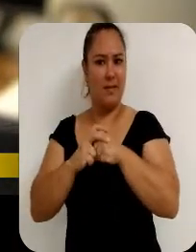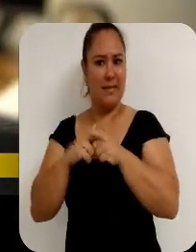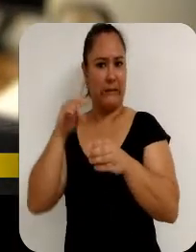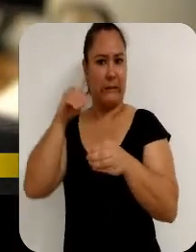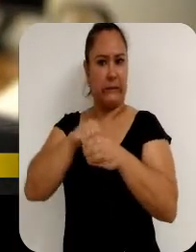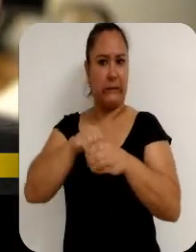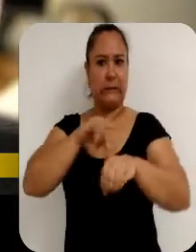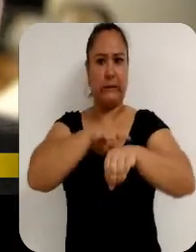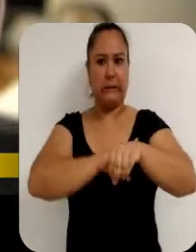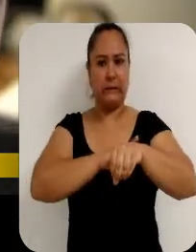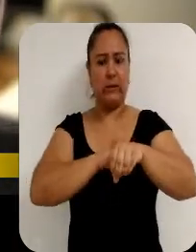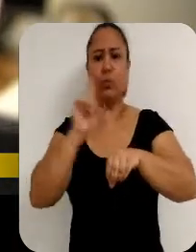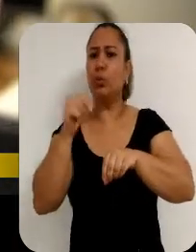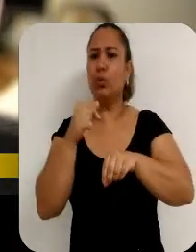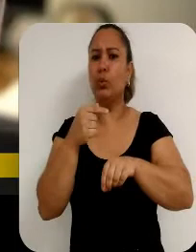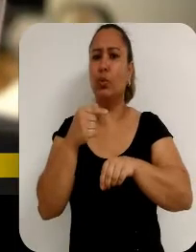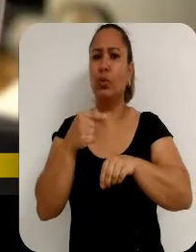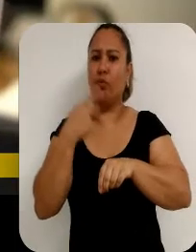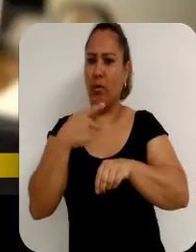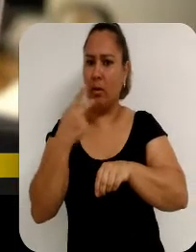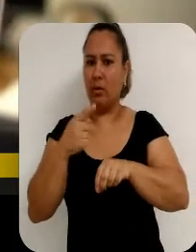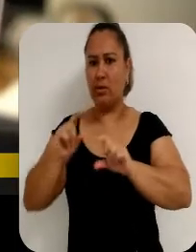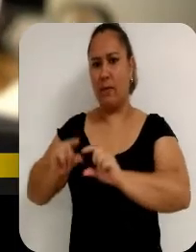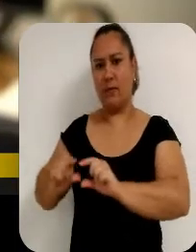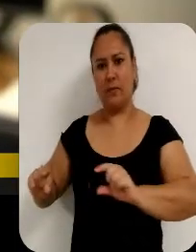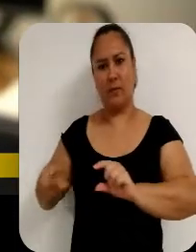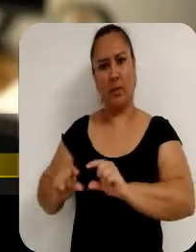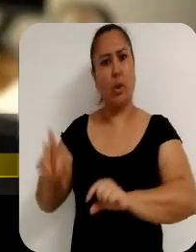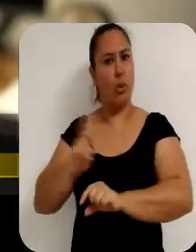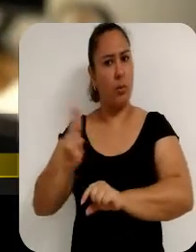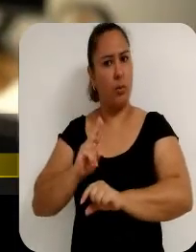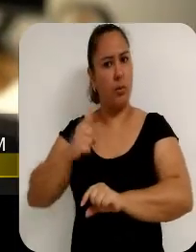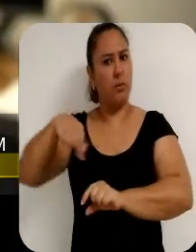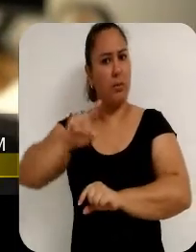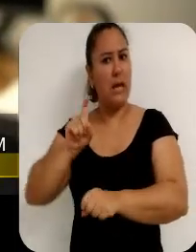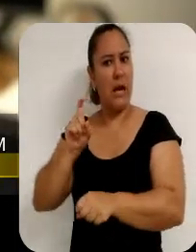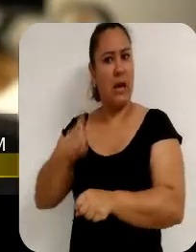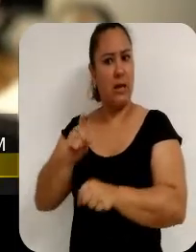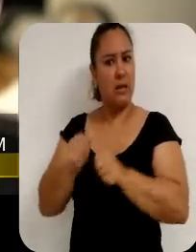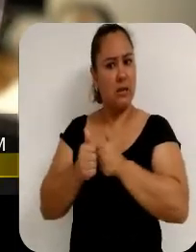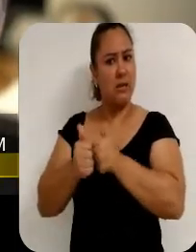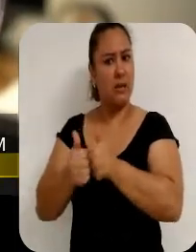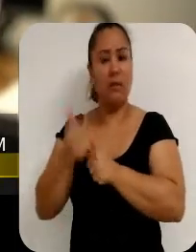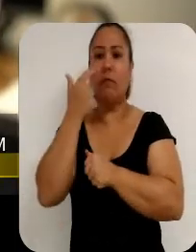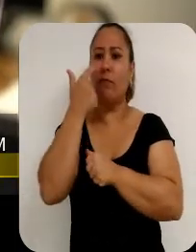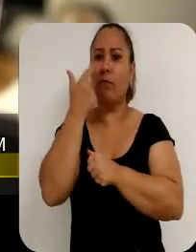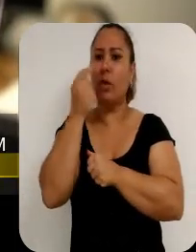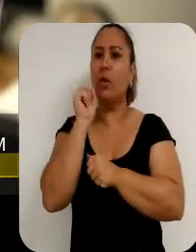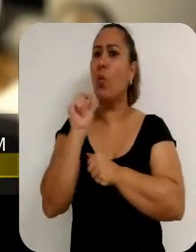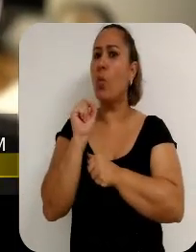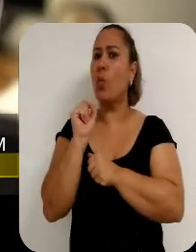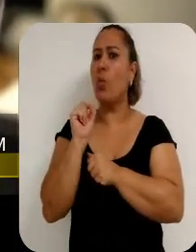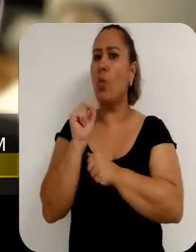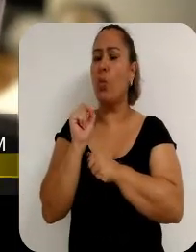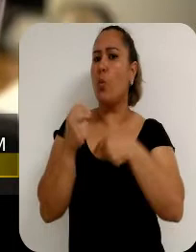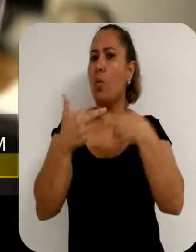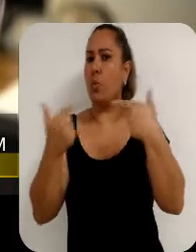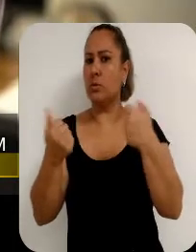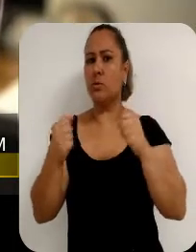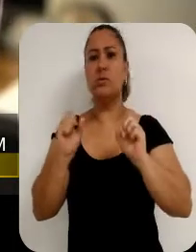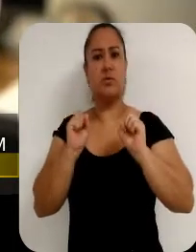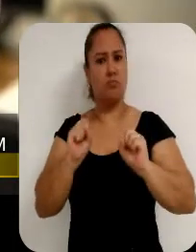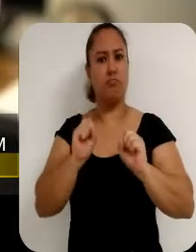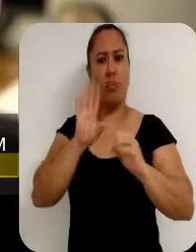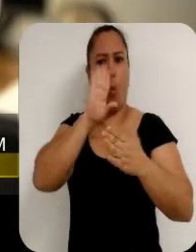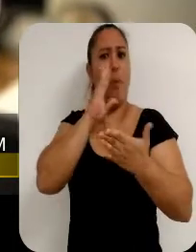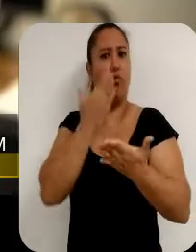citados aqui para você poder ir lá, seguir o meu link e conferir para você ver qual é o grau de confiança que a gente tem no que a gente fala quando a gente